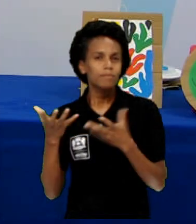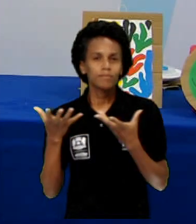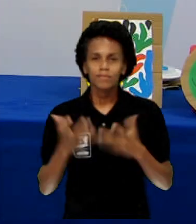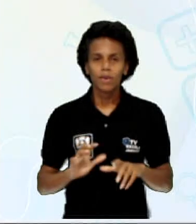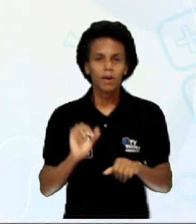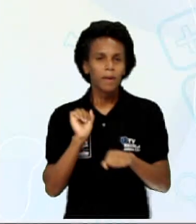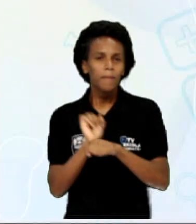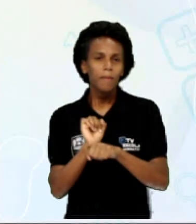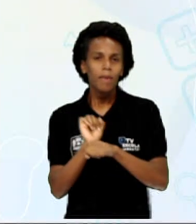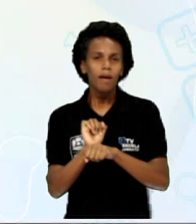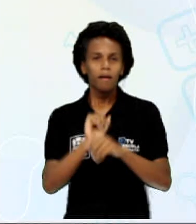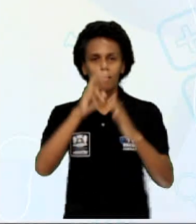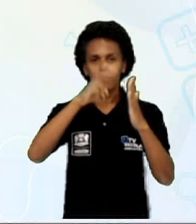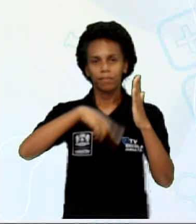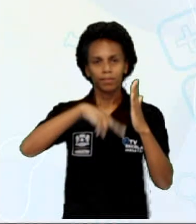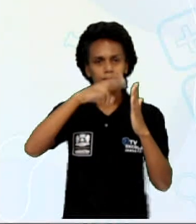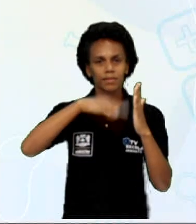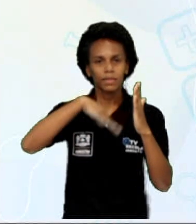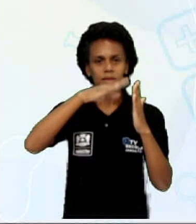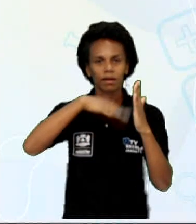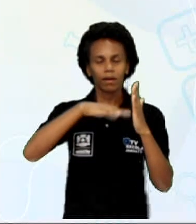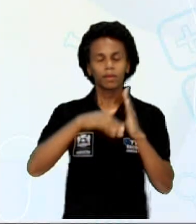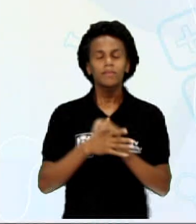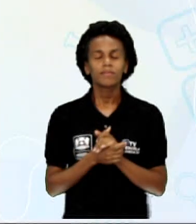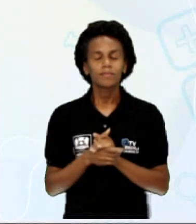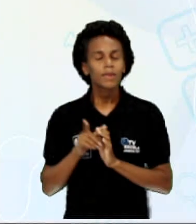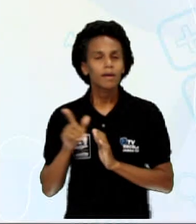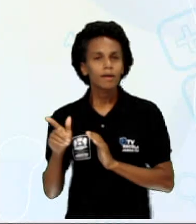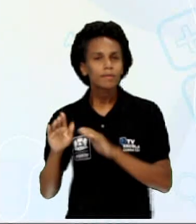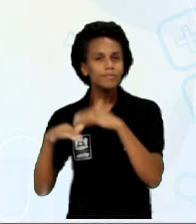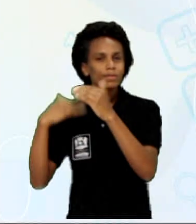faz? Ele desenvolve a técnica de